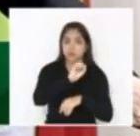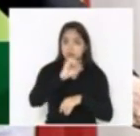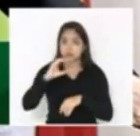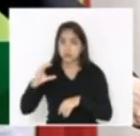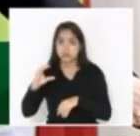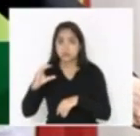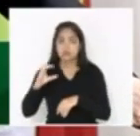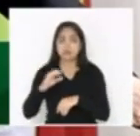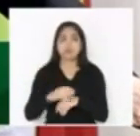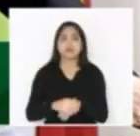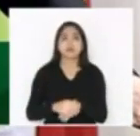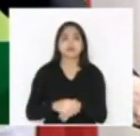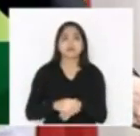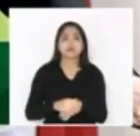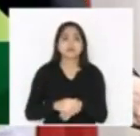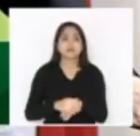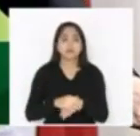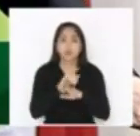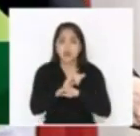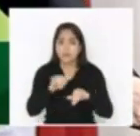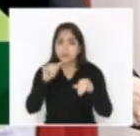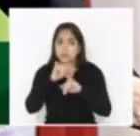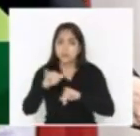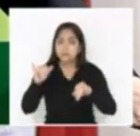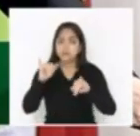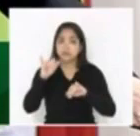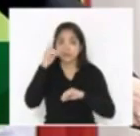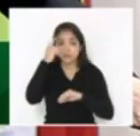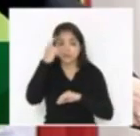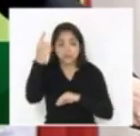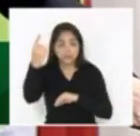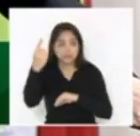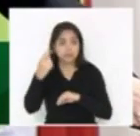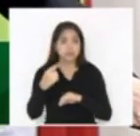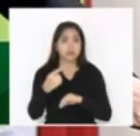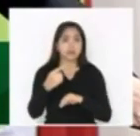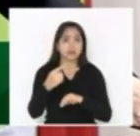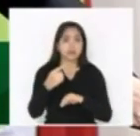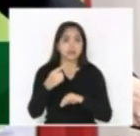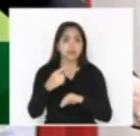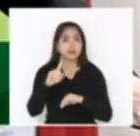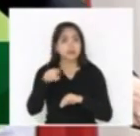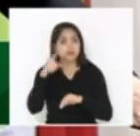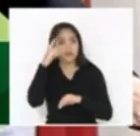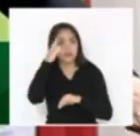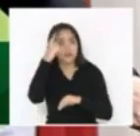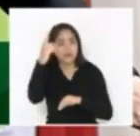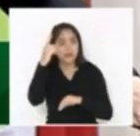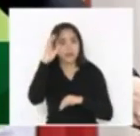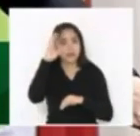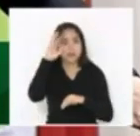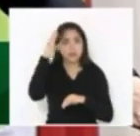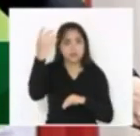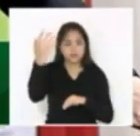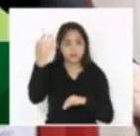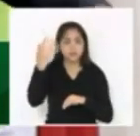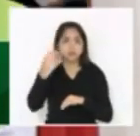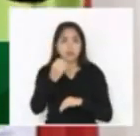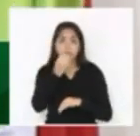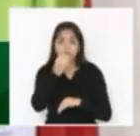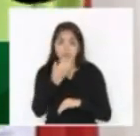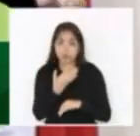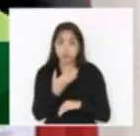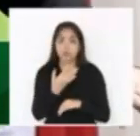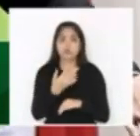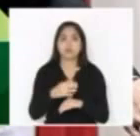viajante vendendo esta ideia, que foi uma ideia revolucionária, que teve